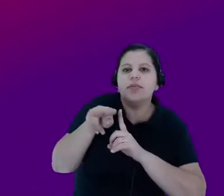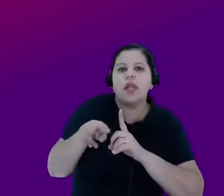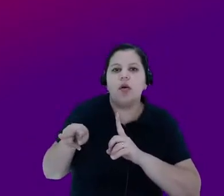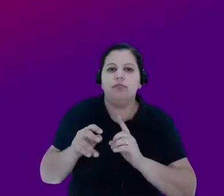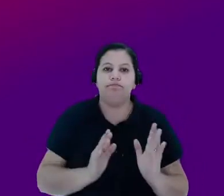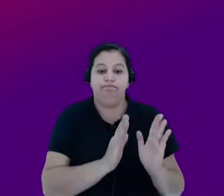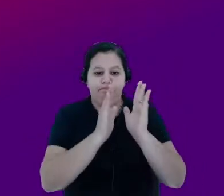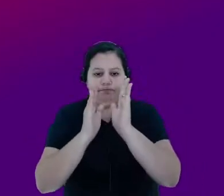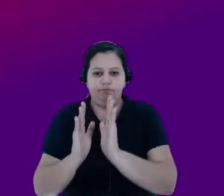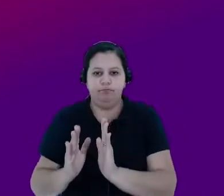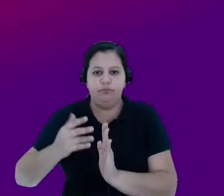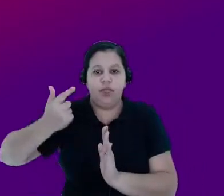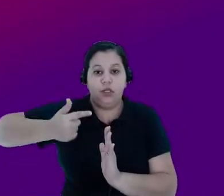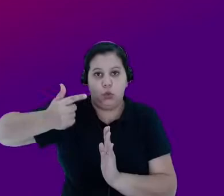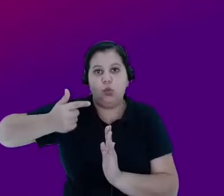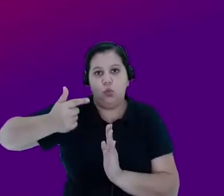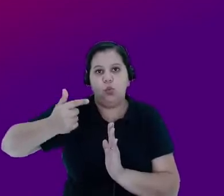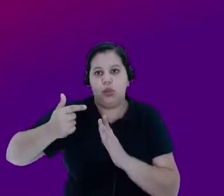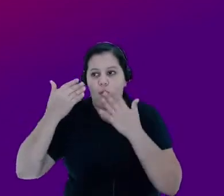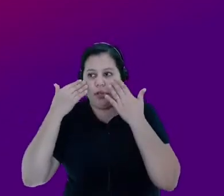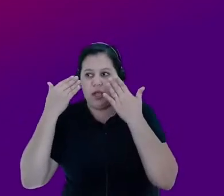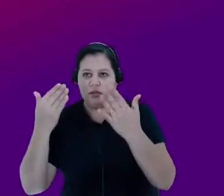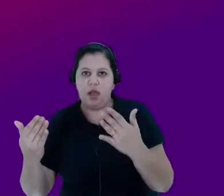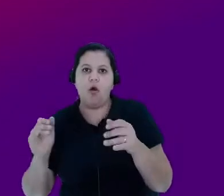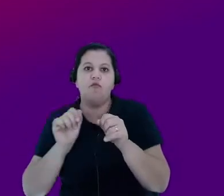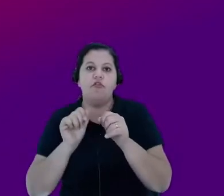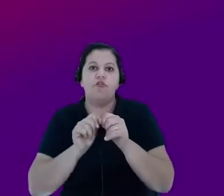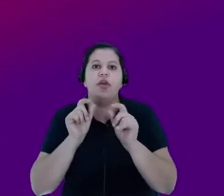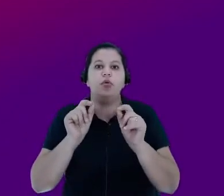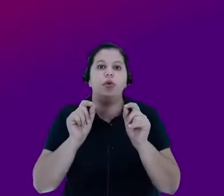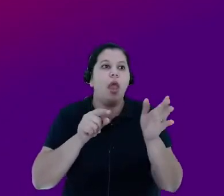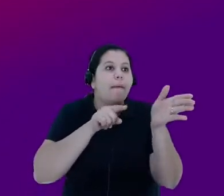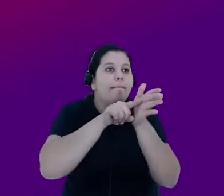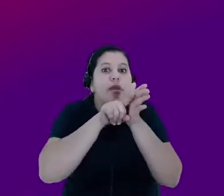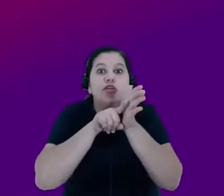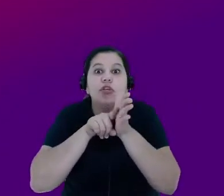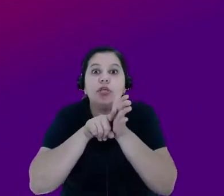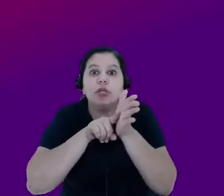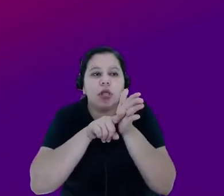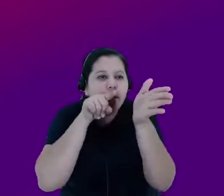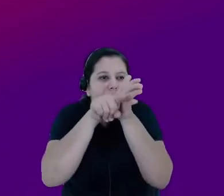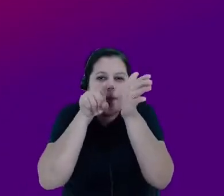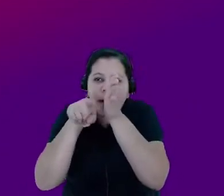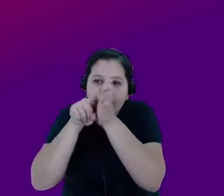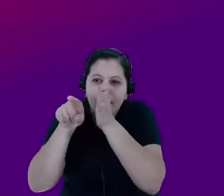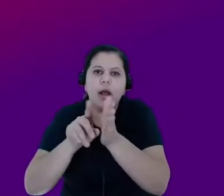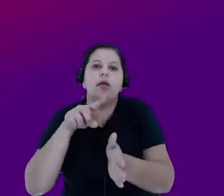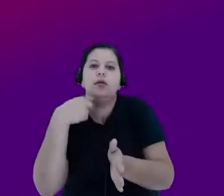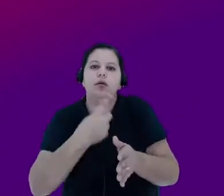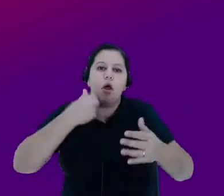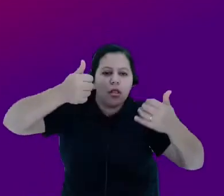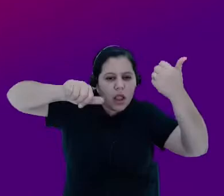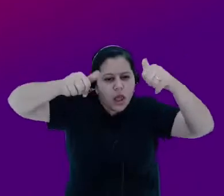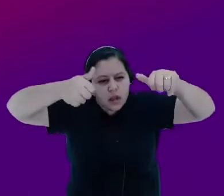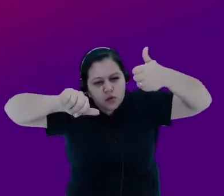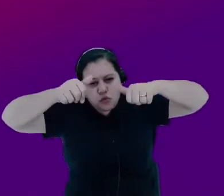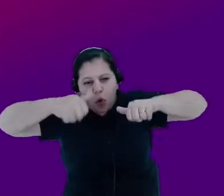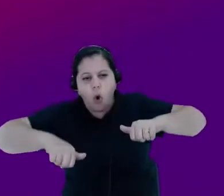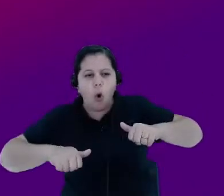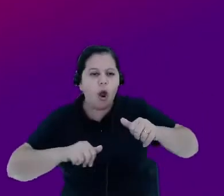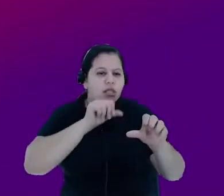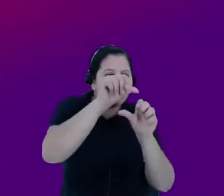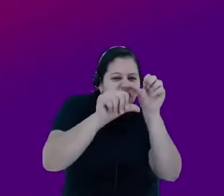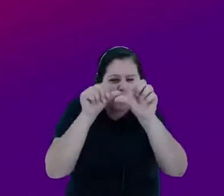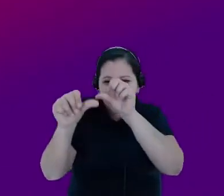do nosso material, foi realizada pesquisas onde a gente analisou as transformações e tendências do mercado. Então,